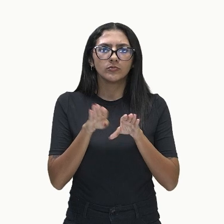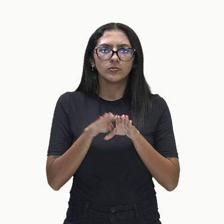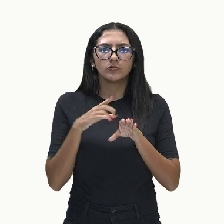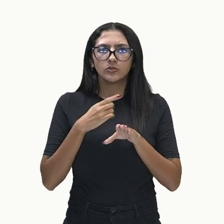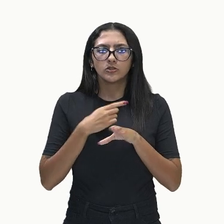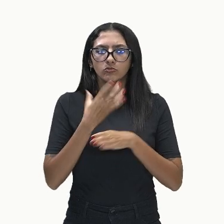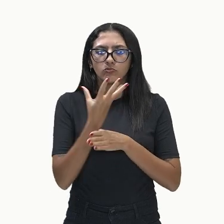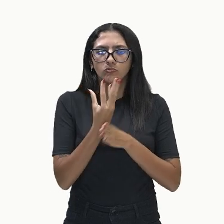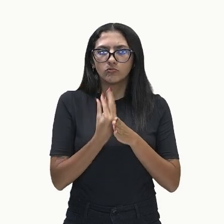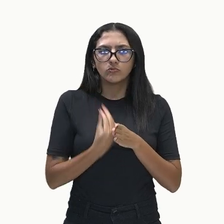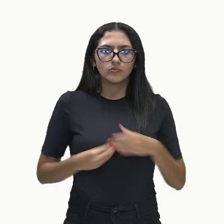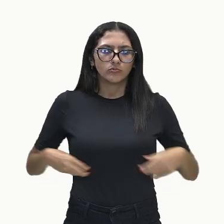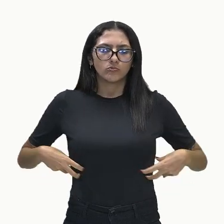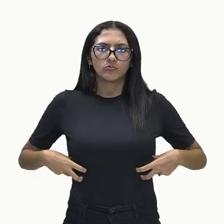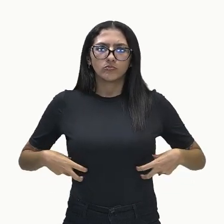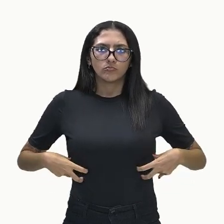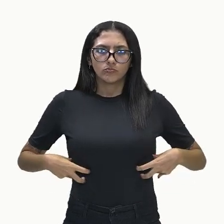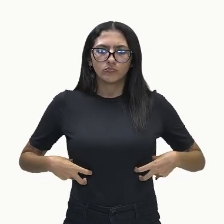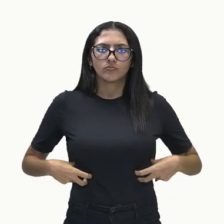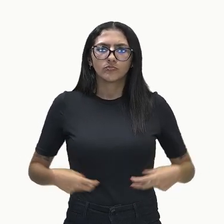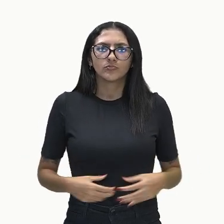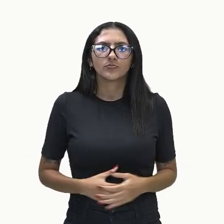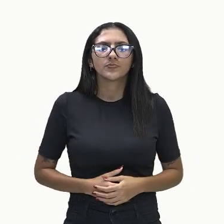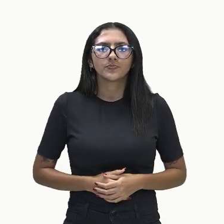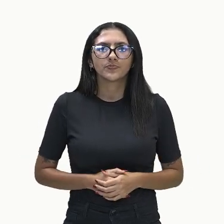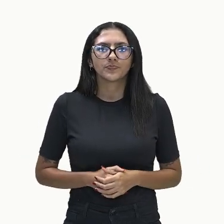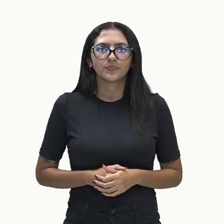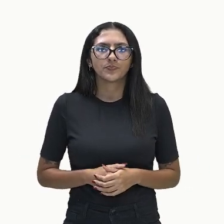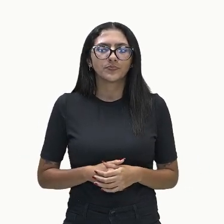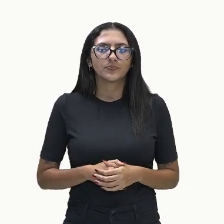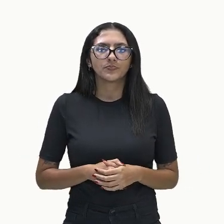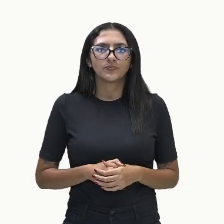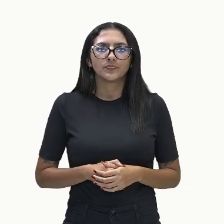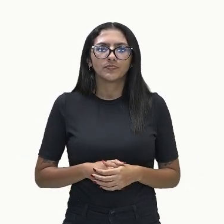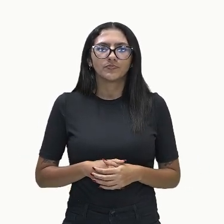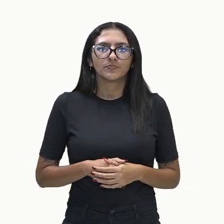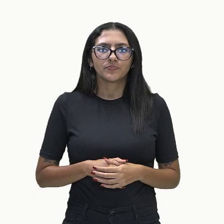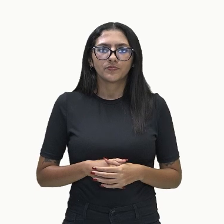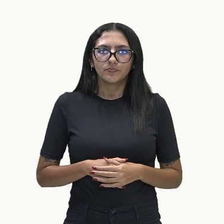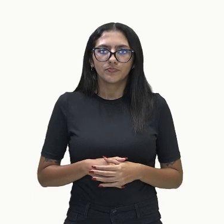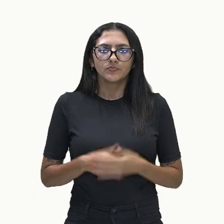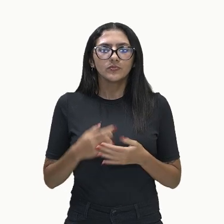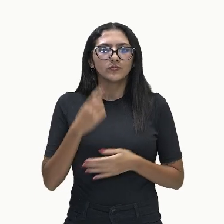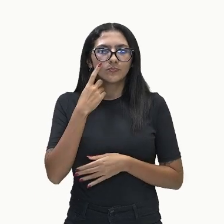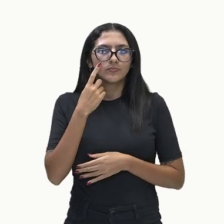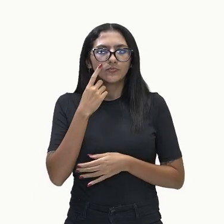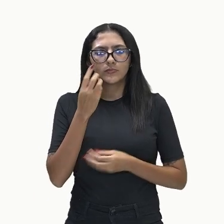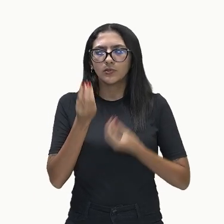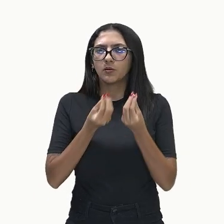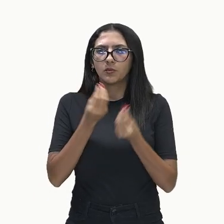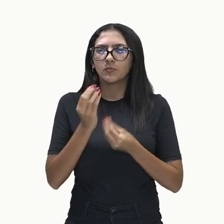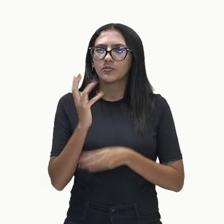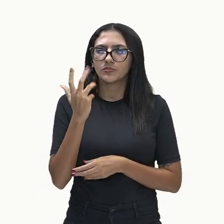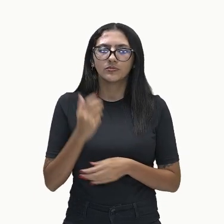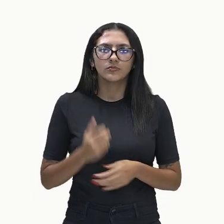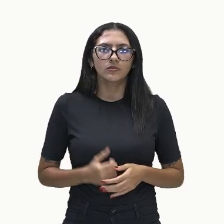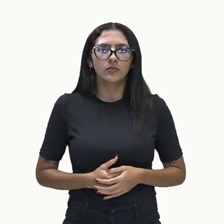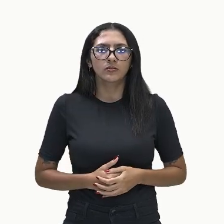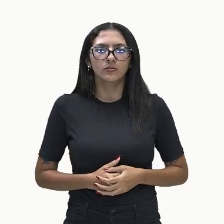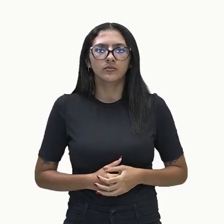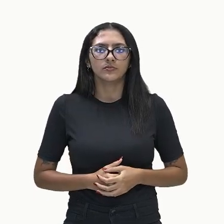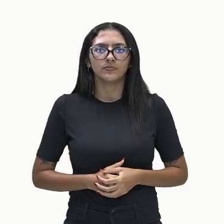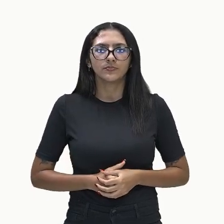rins, na formação da urina. Então, vamos observar como que isso ocorre.